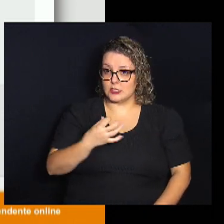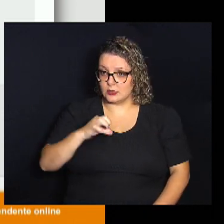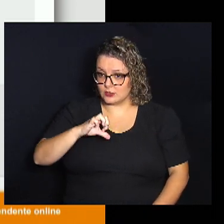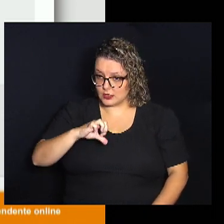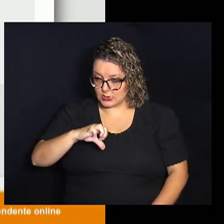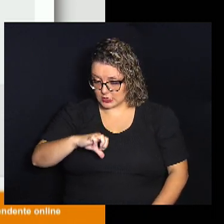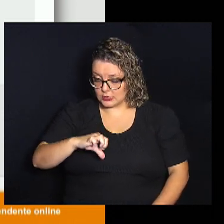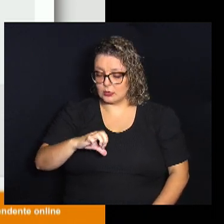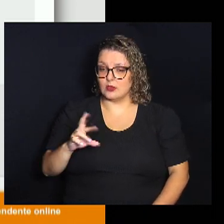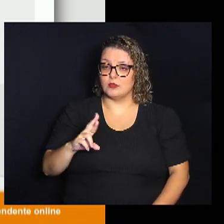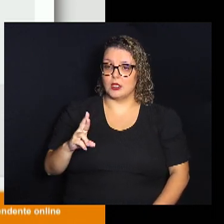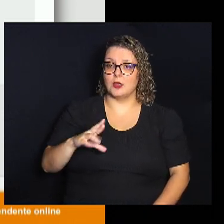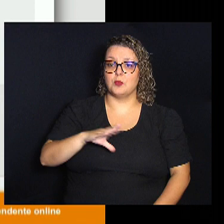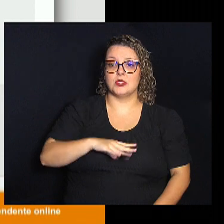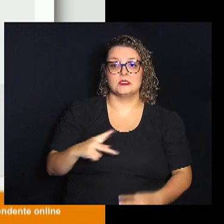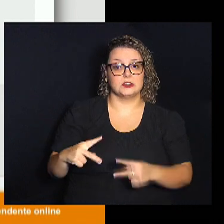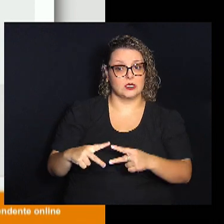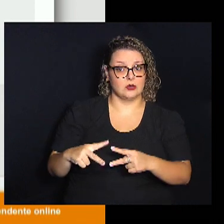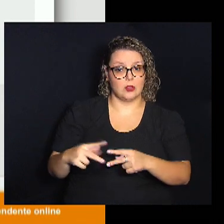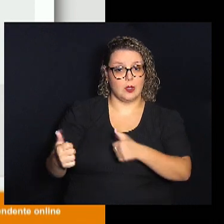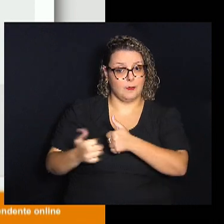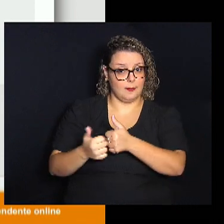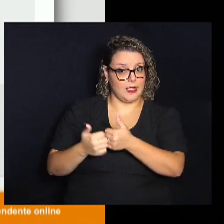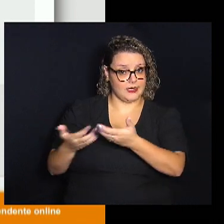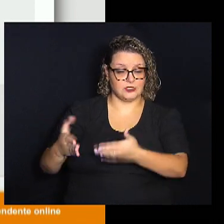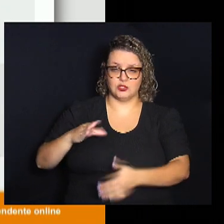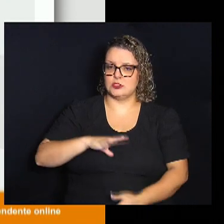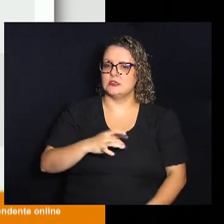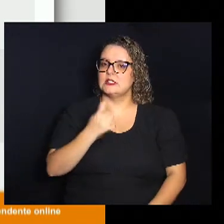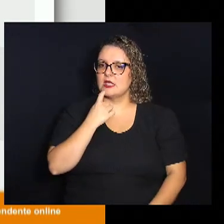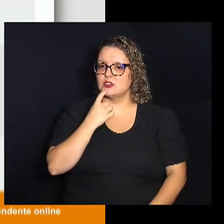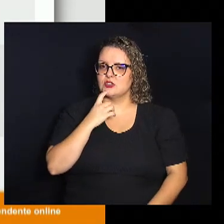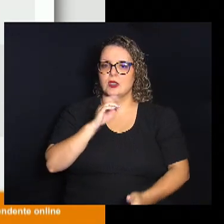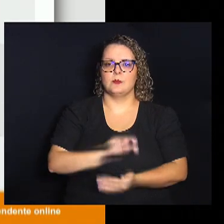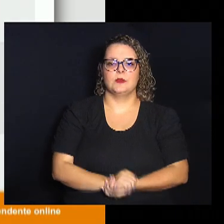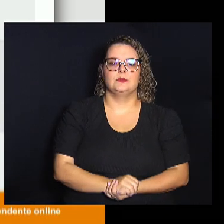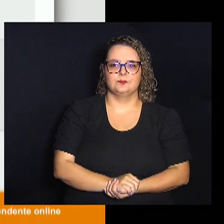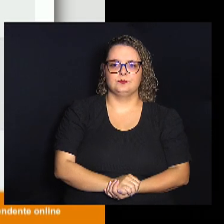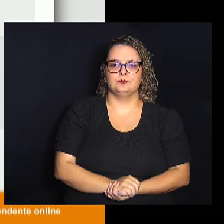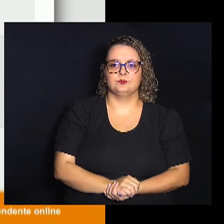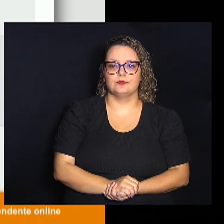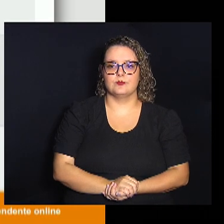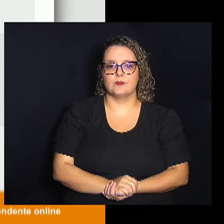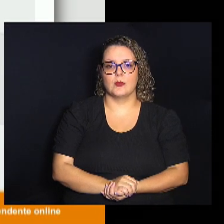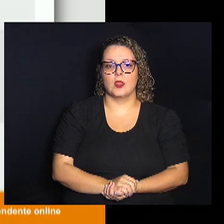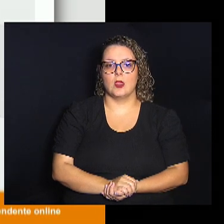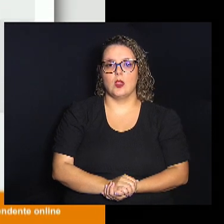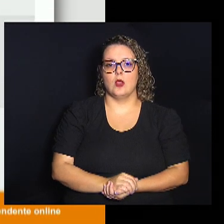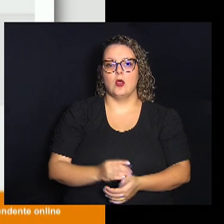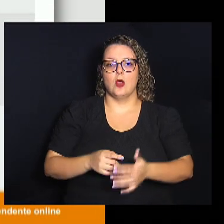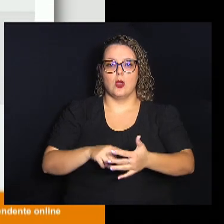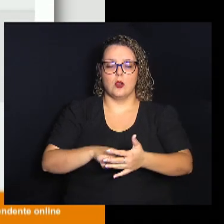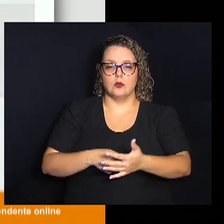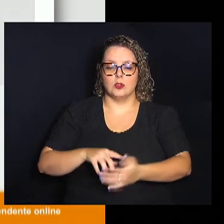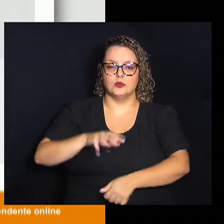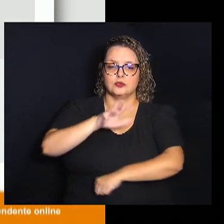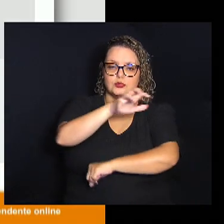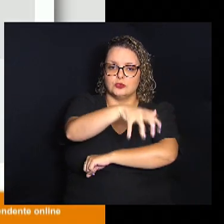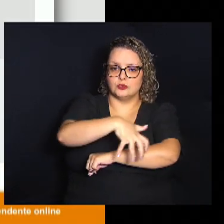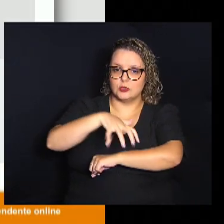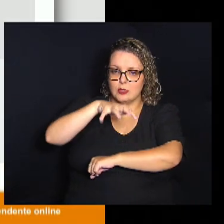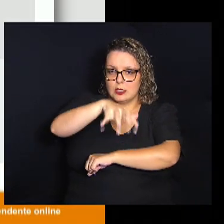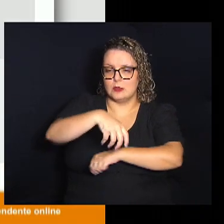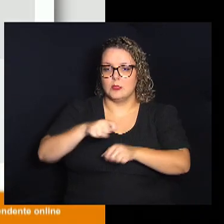1.949 na cidade de Paulínia, pertinho aqui da cidade de Campinas. Operador de máquinas agrícolas, operador de